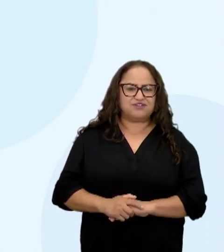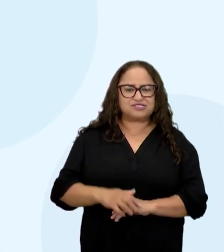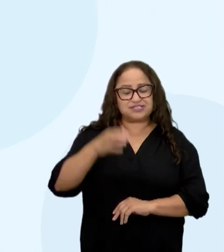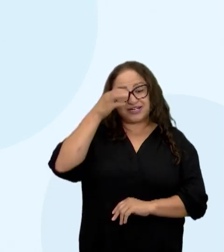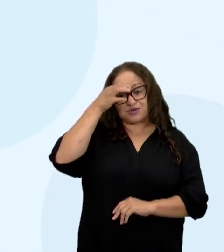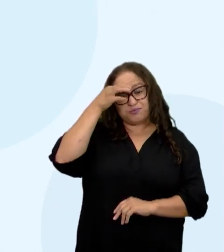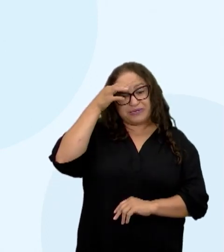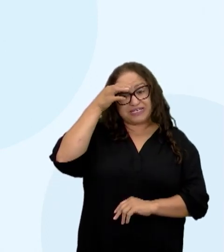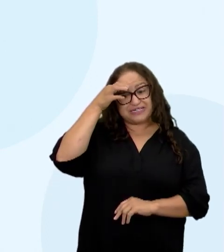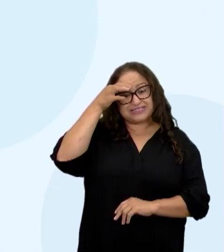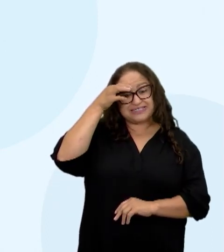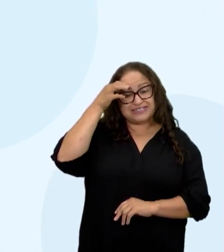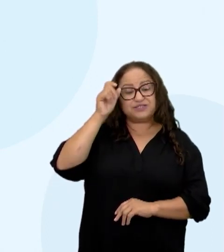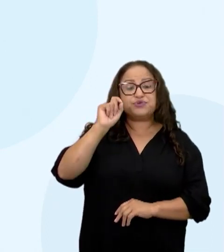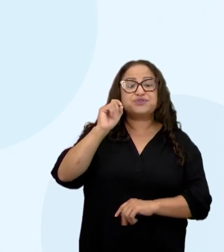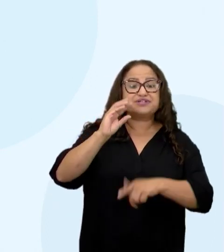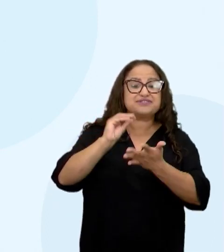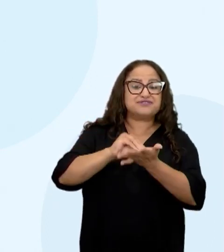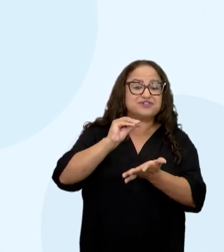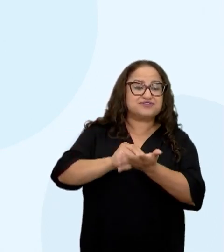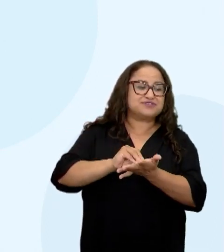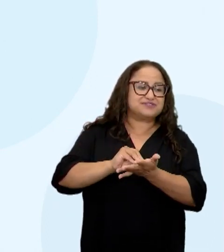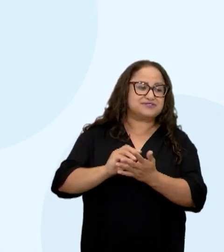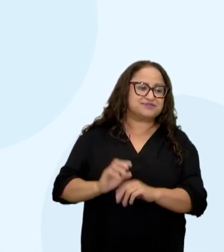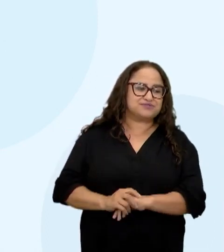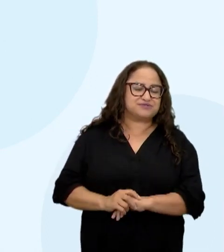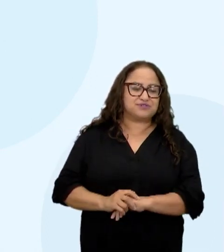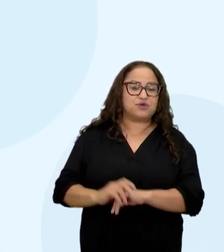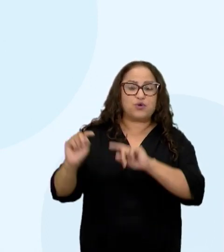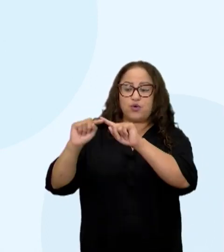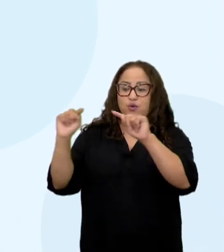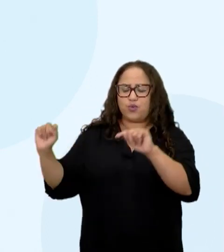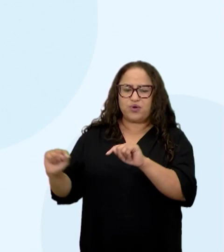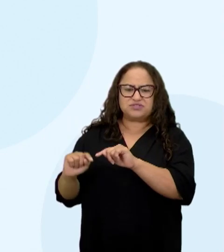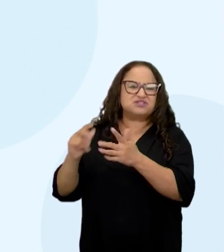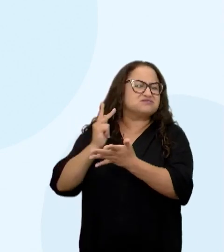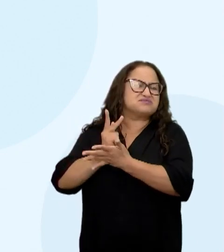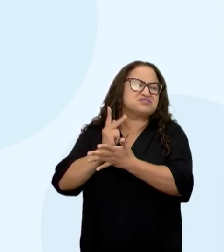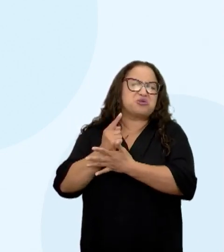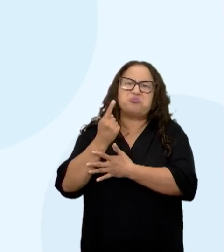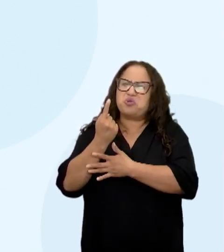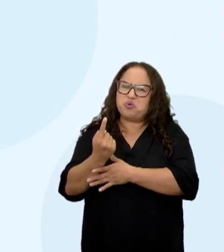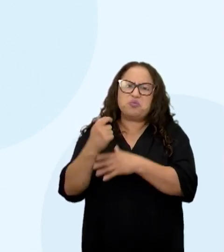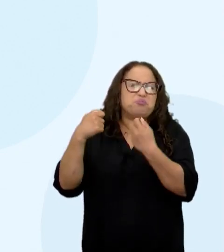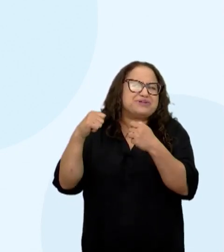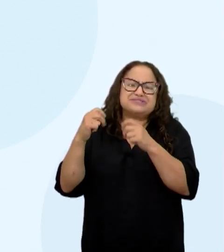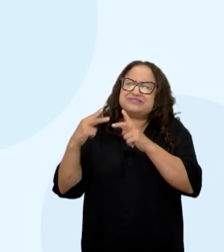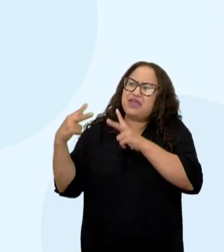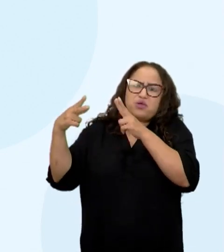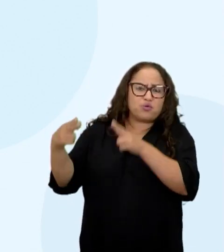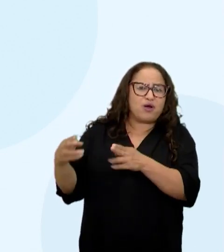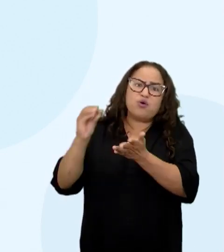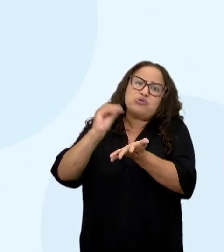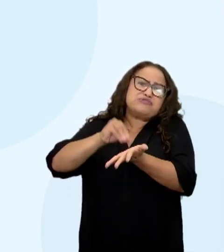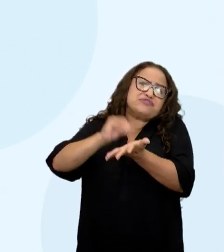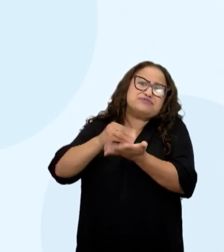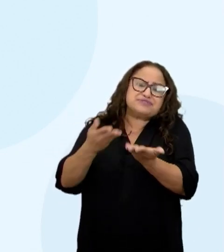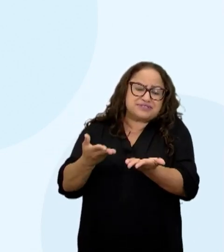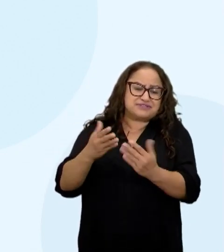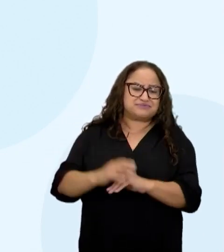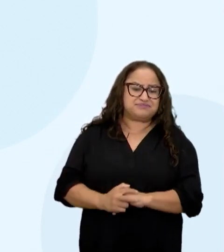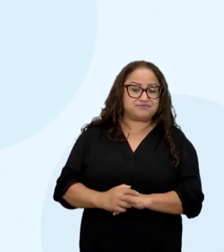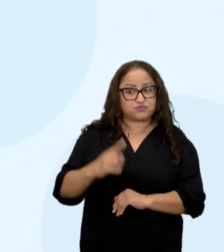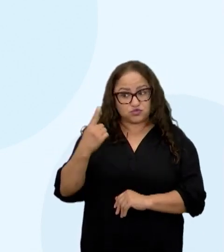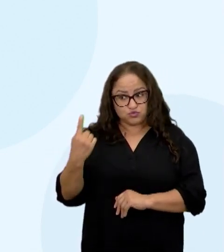Qual é a peça que tá Esse é um outro quadrado sendo que um dos lados tem que ser igual do retângulo que tá faltando aí né